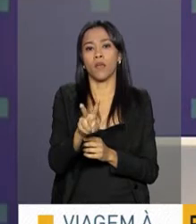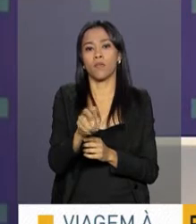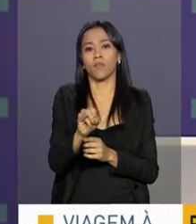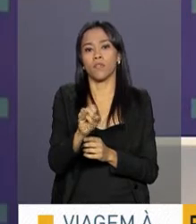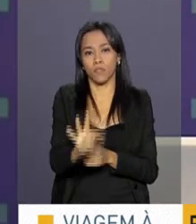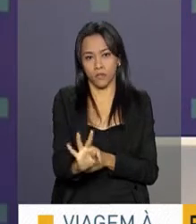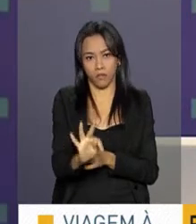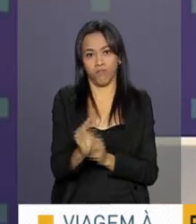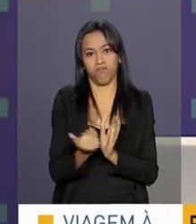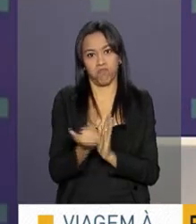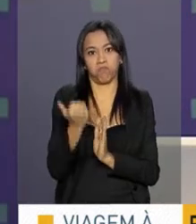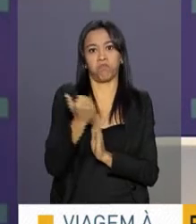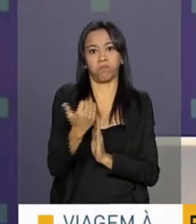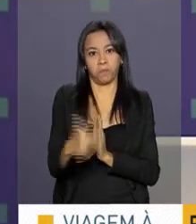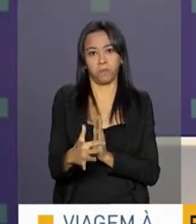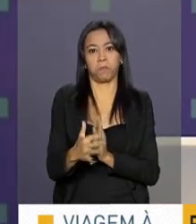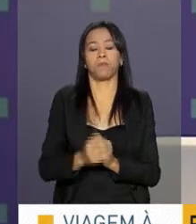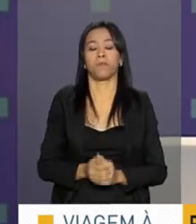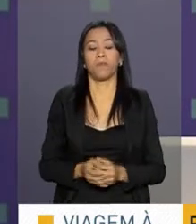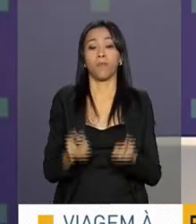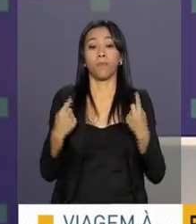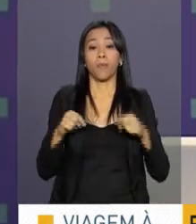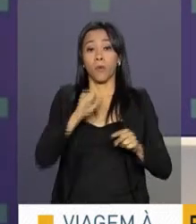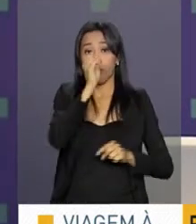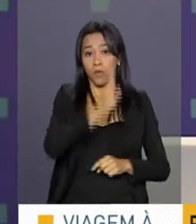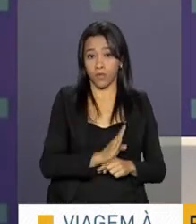O Brasil é um dos maiores